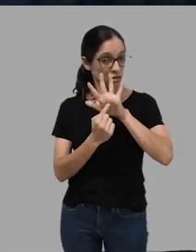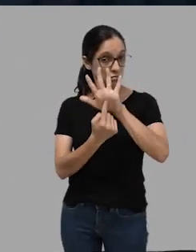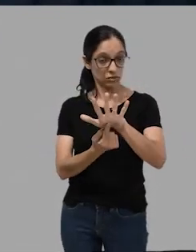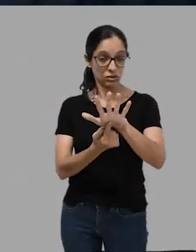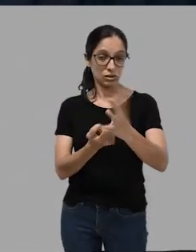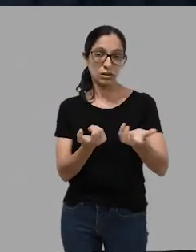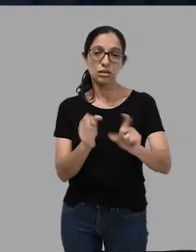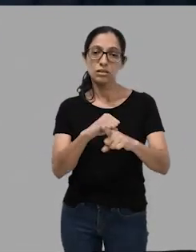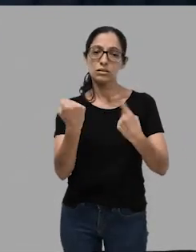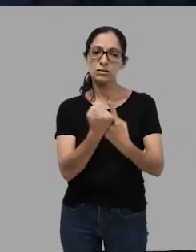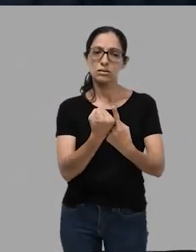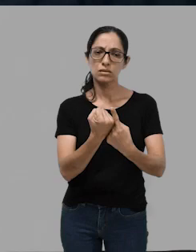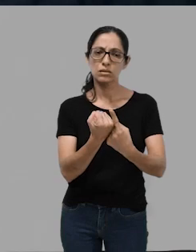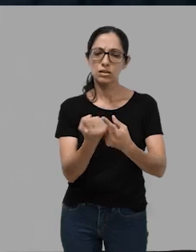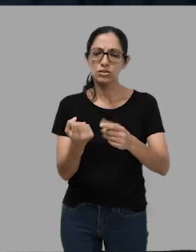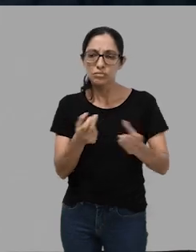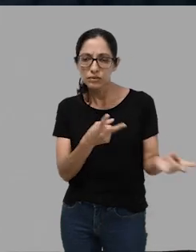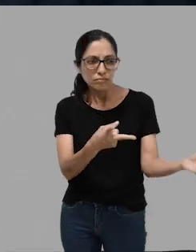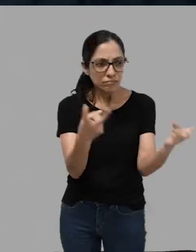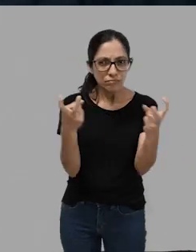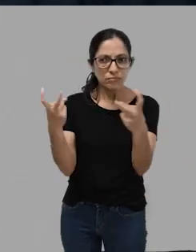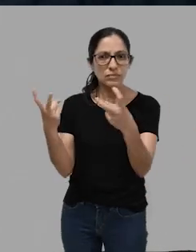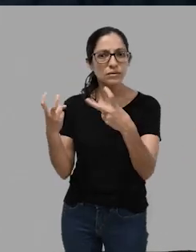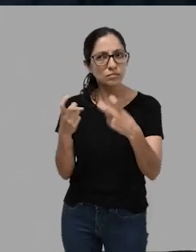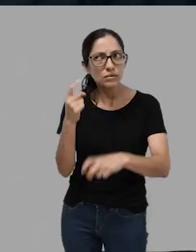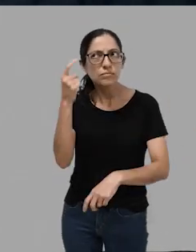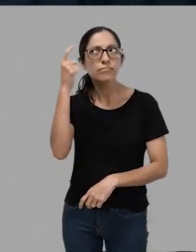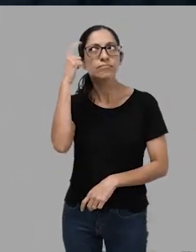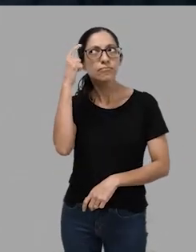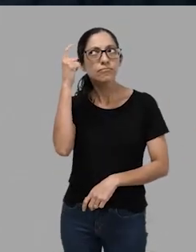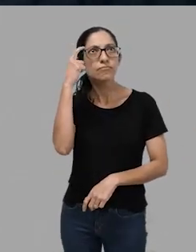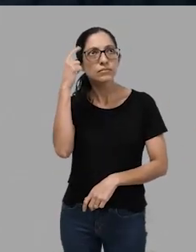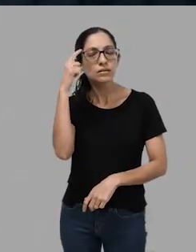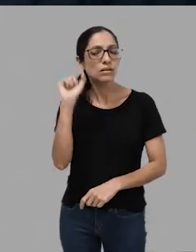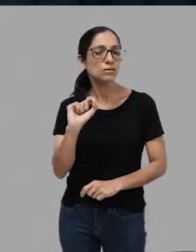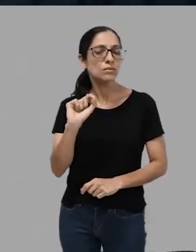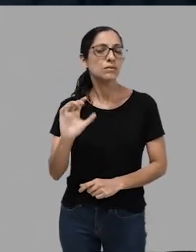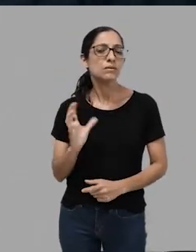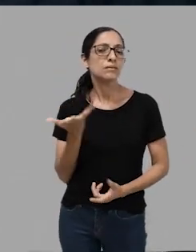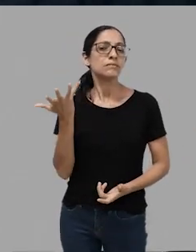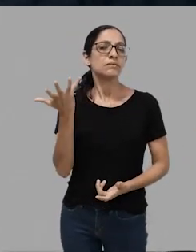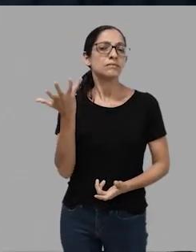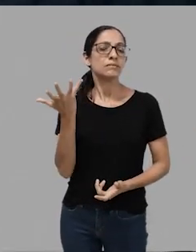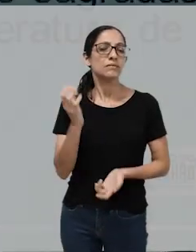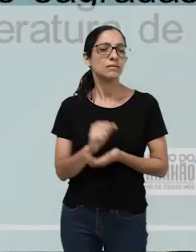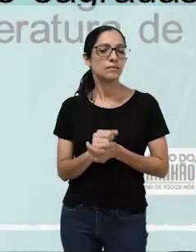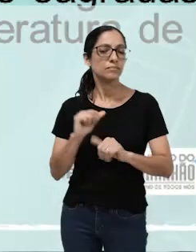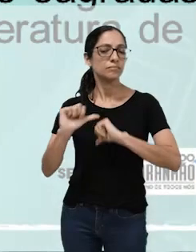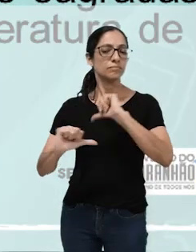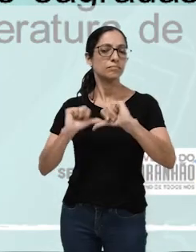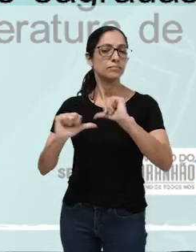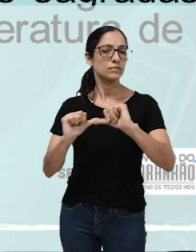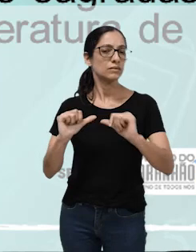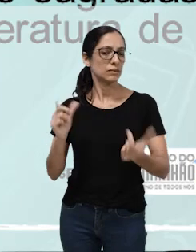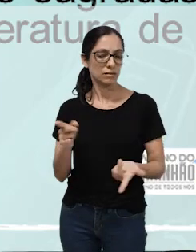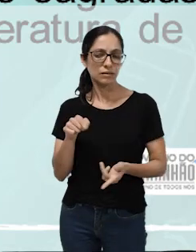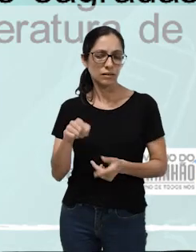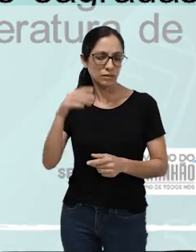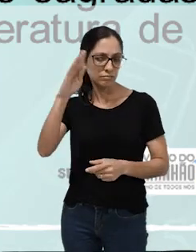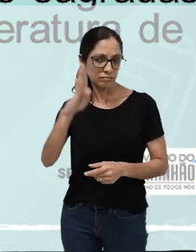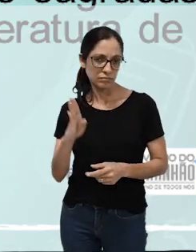a sociedade para esta reflexão Tá certo daquilo que se quer é mudar em um